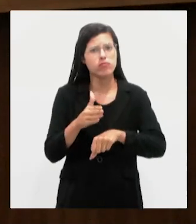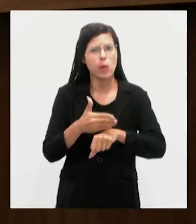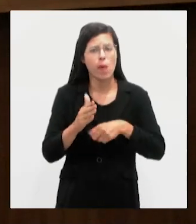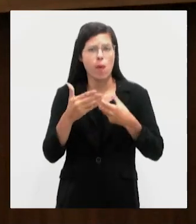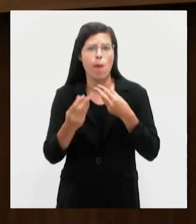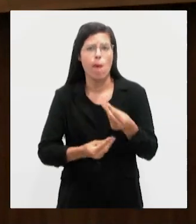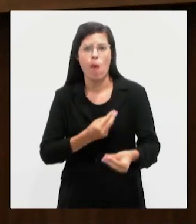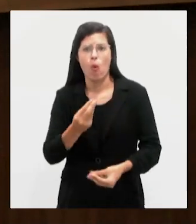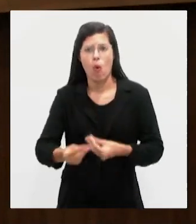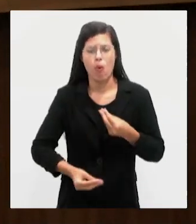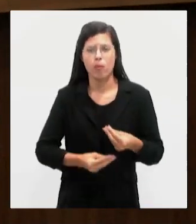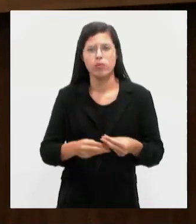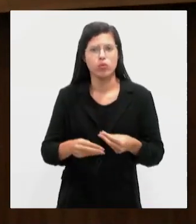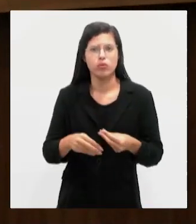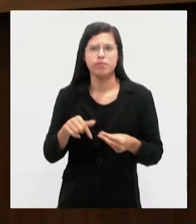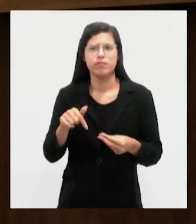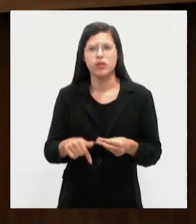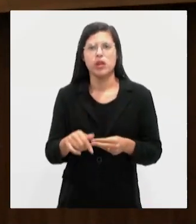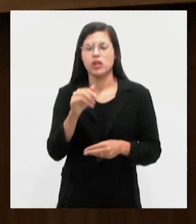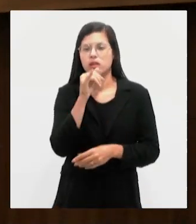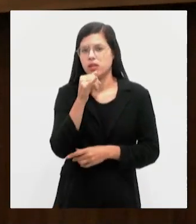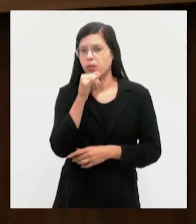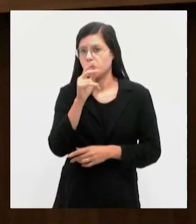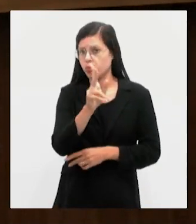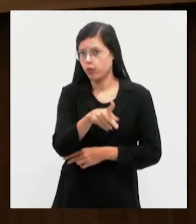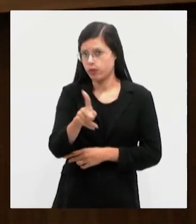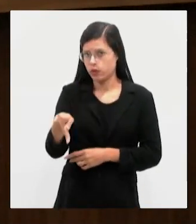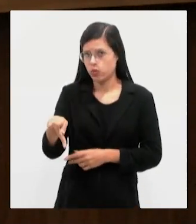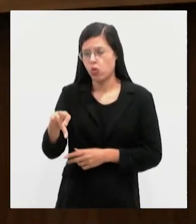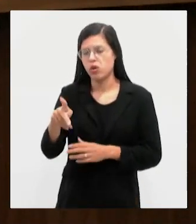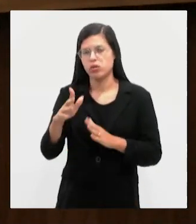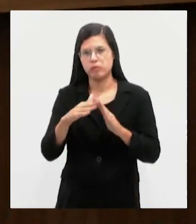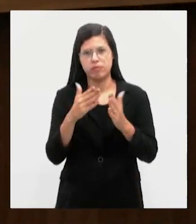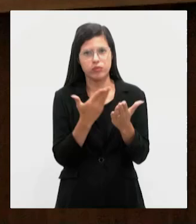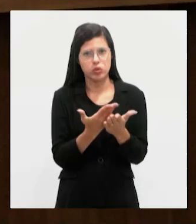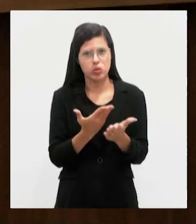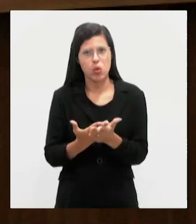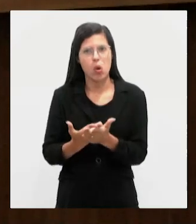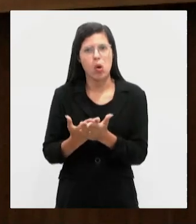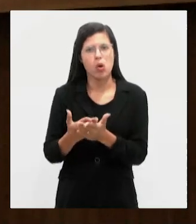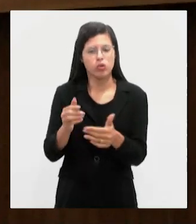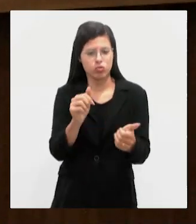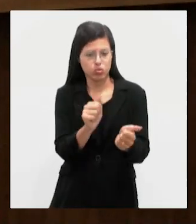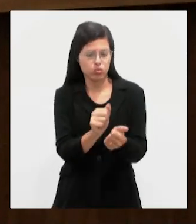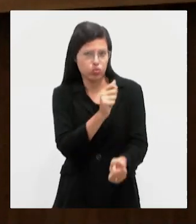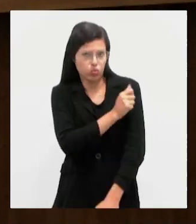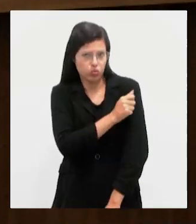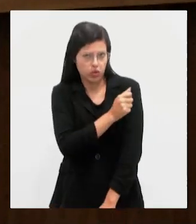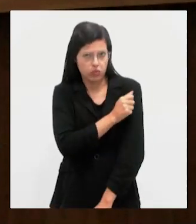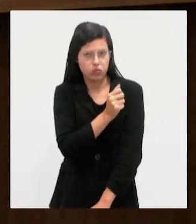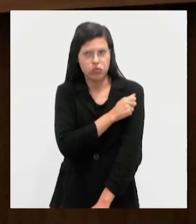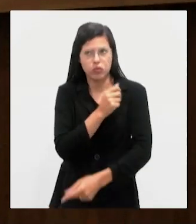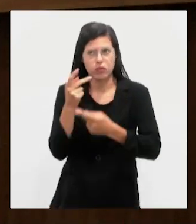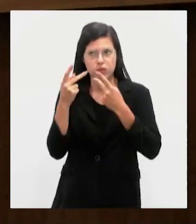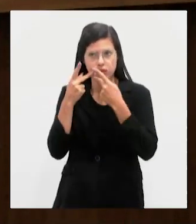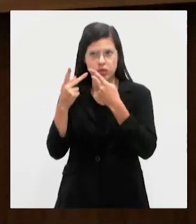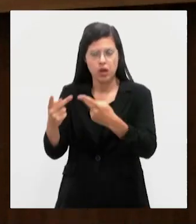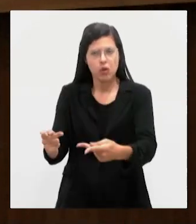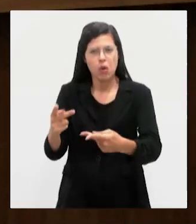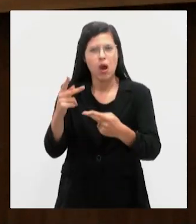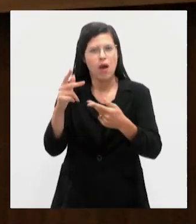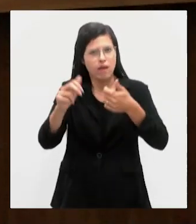os professores de uma escola levaram os alunos para fazer o monitoramento da água do rio Paquequer,